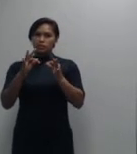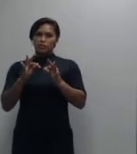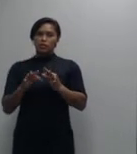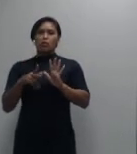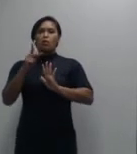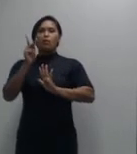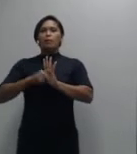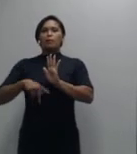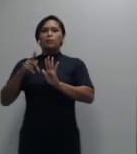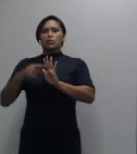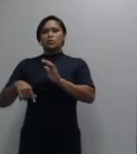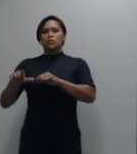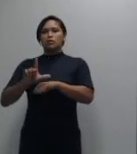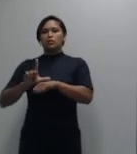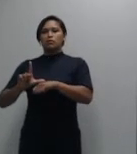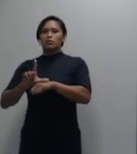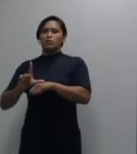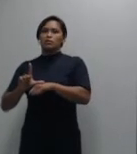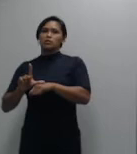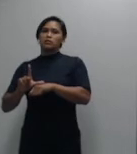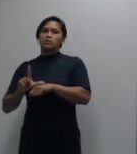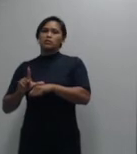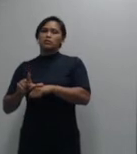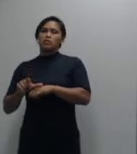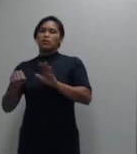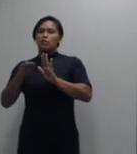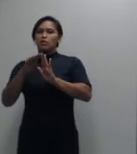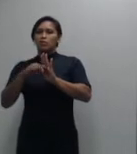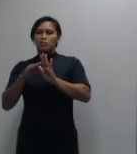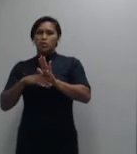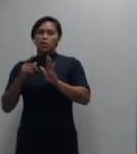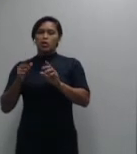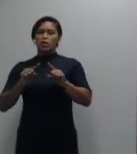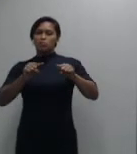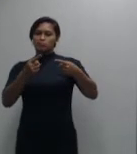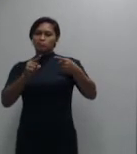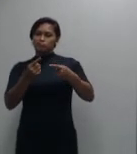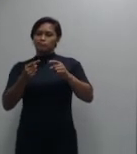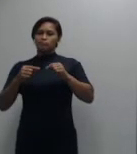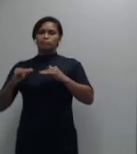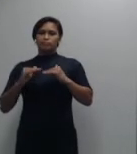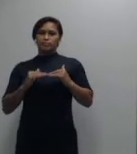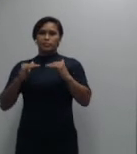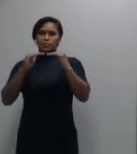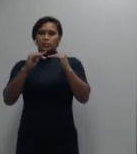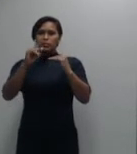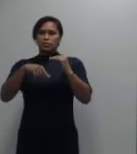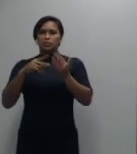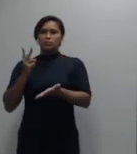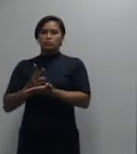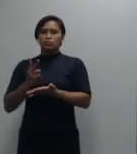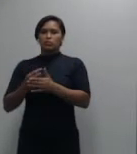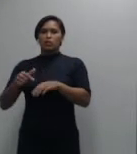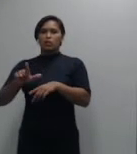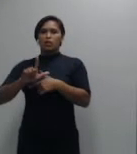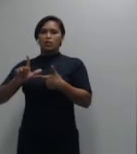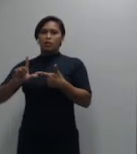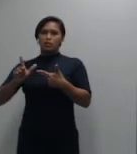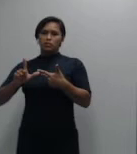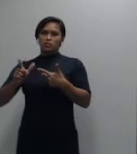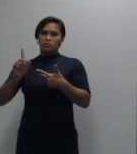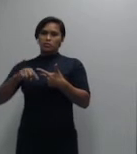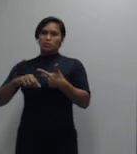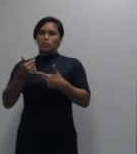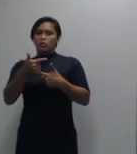projeto Legislativo na medida em que raça que provoca instauração do procedimento legislativo por outro lado